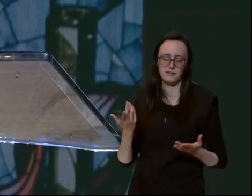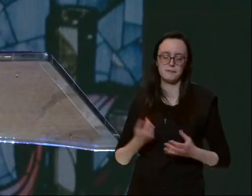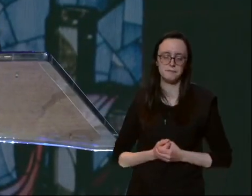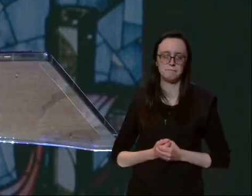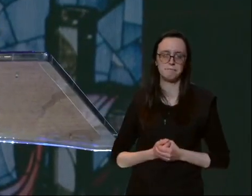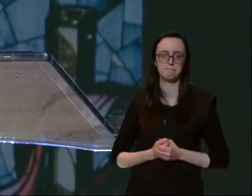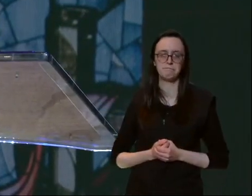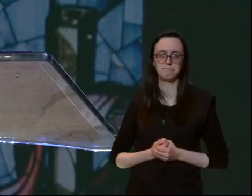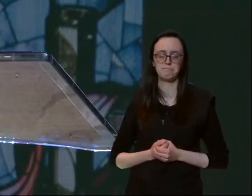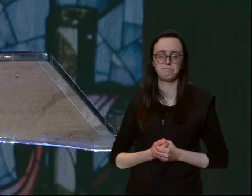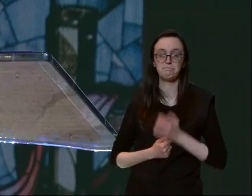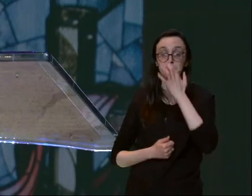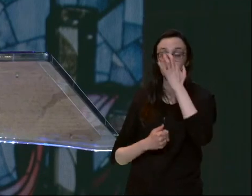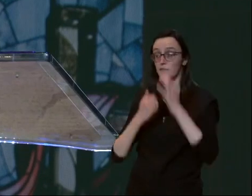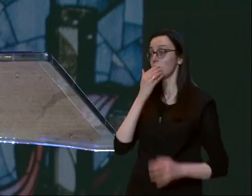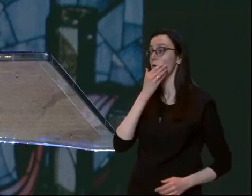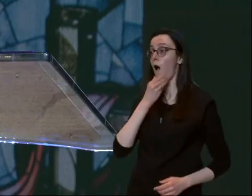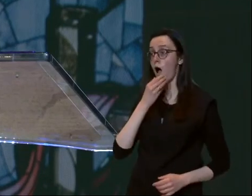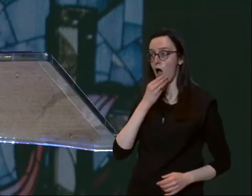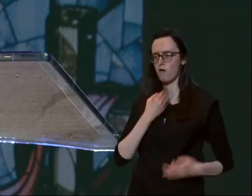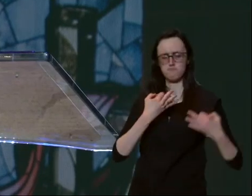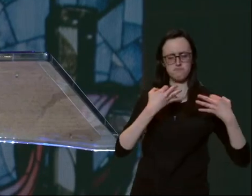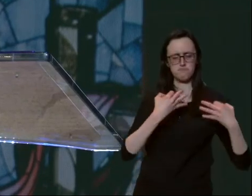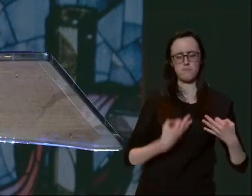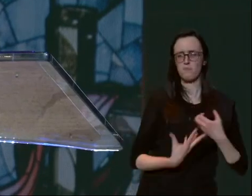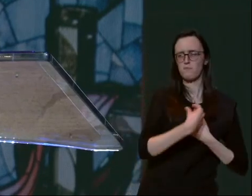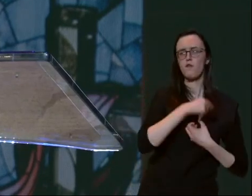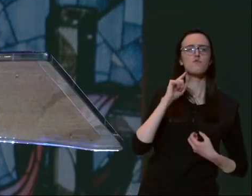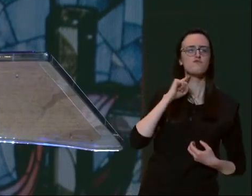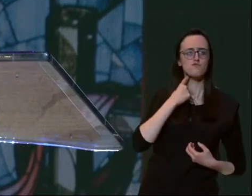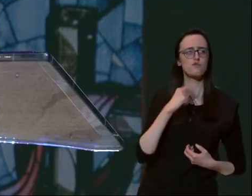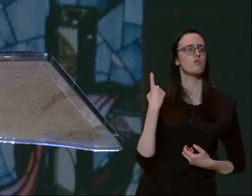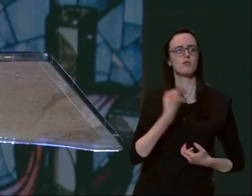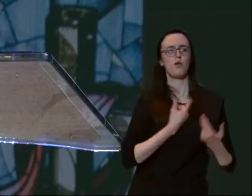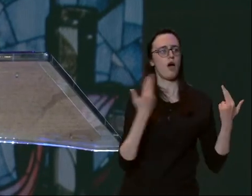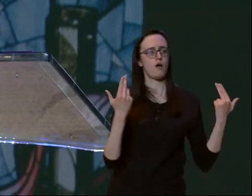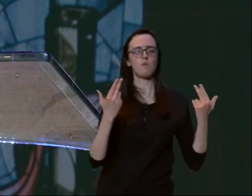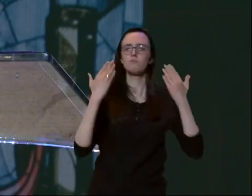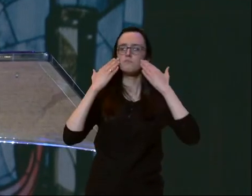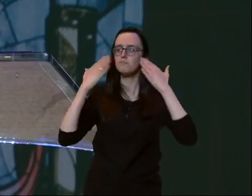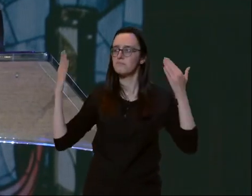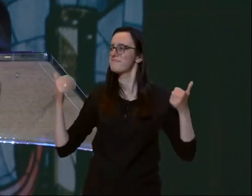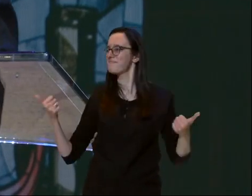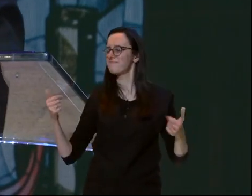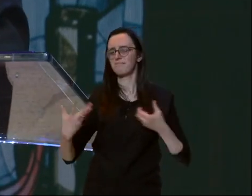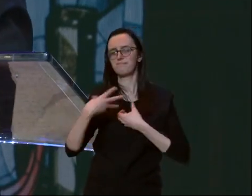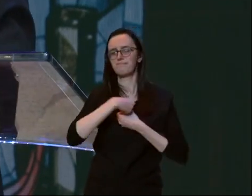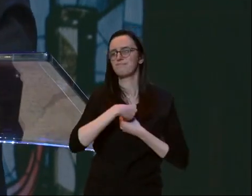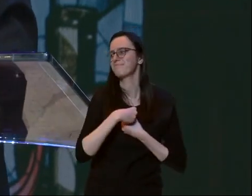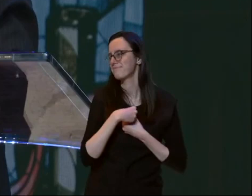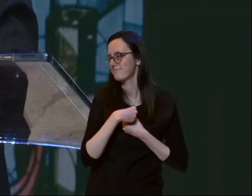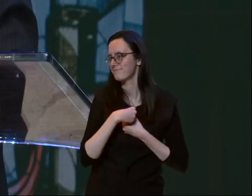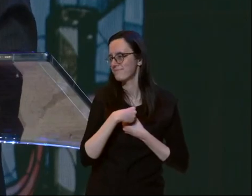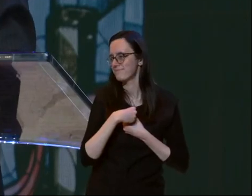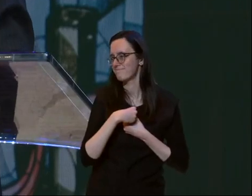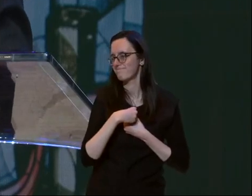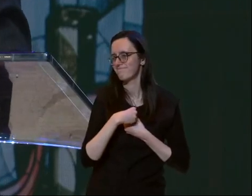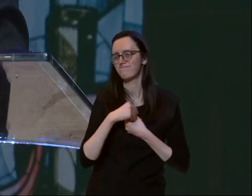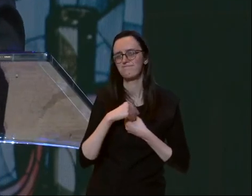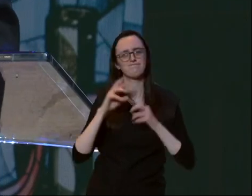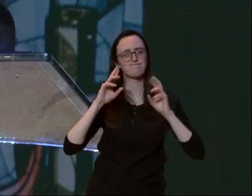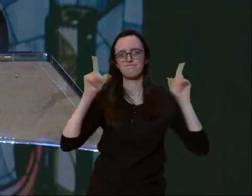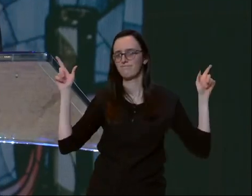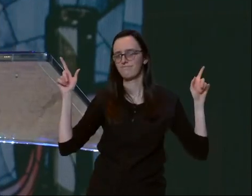Porque sempre há um porém na nossa vida. A aparência de Naamã era uma, a